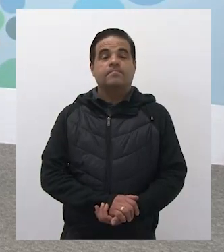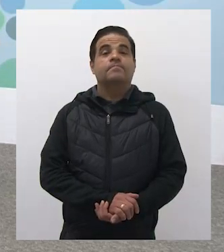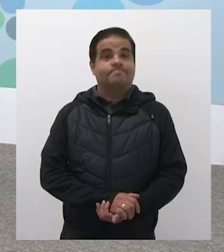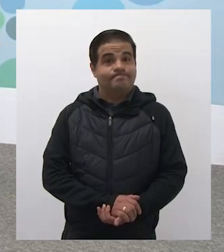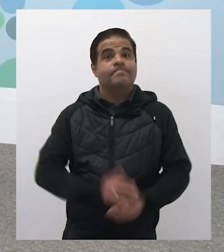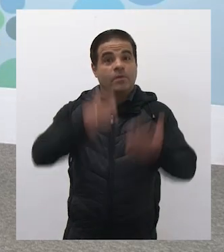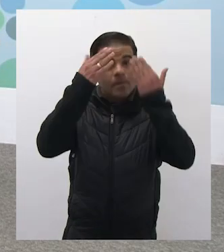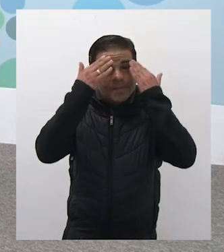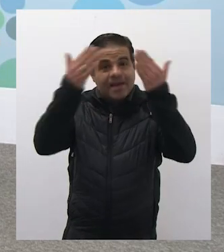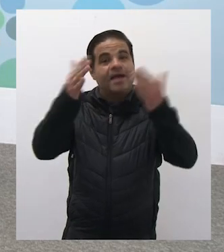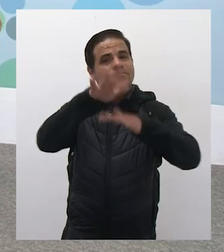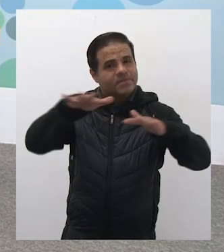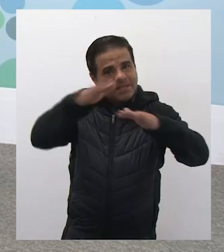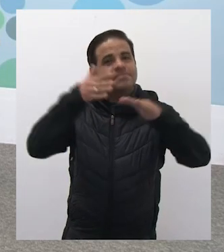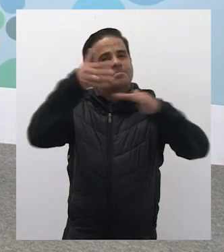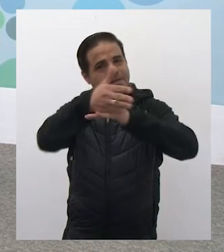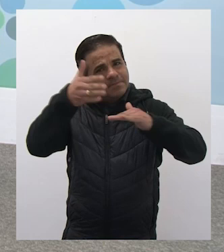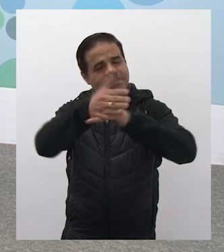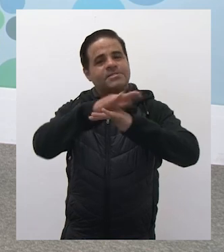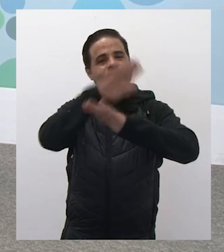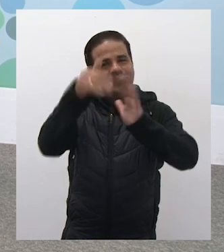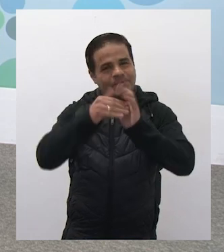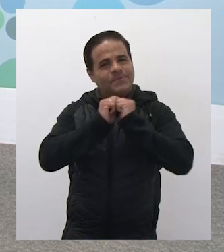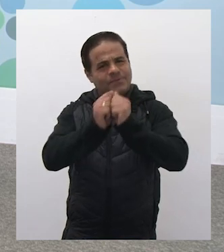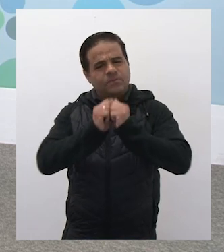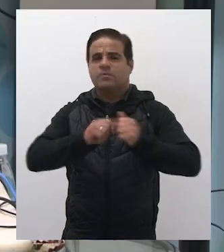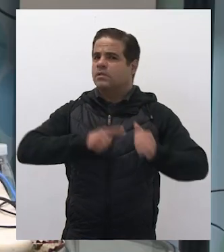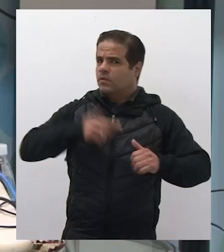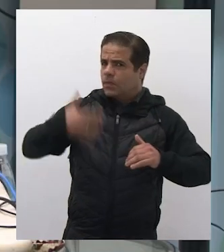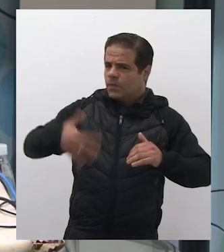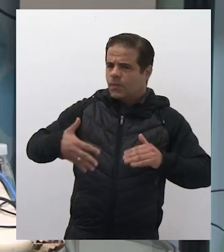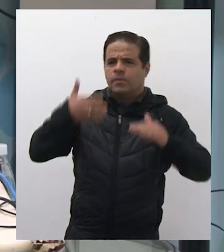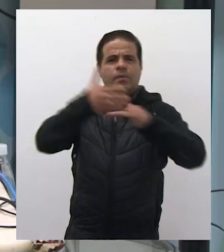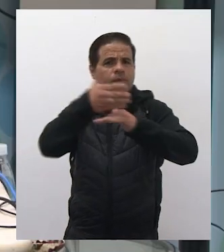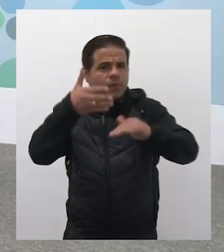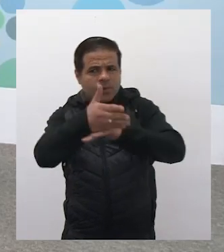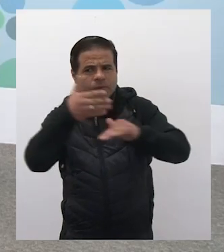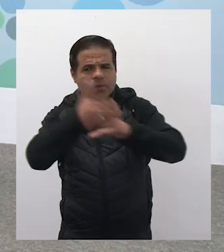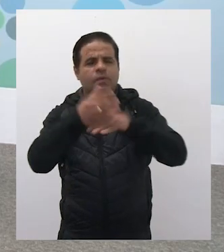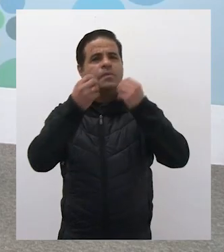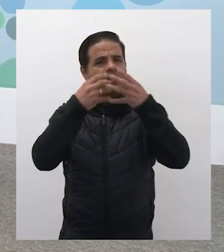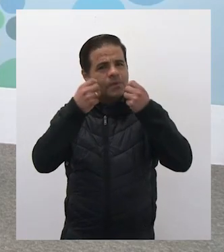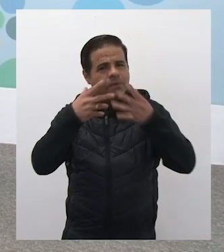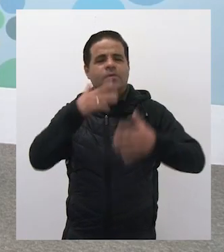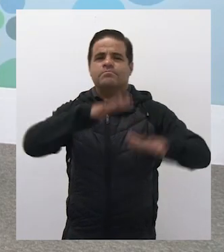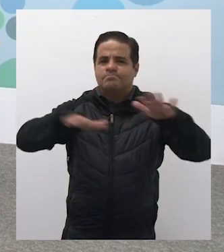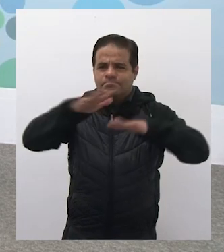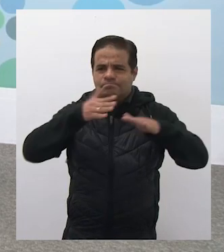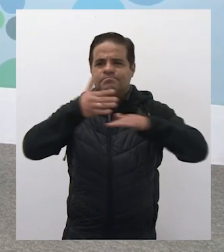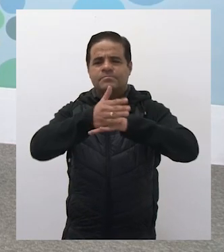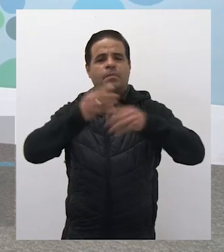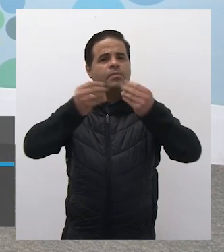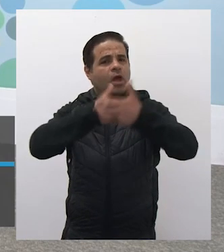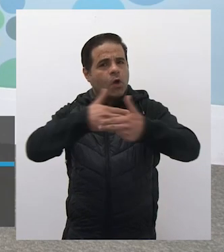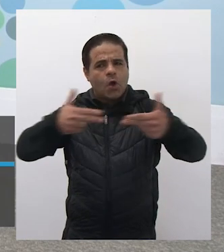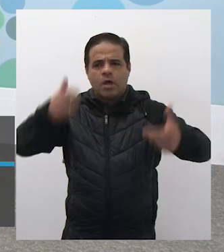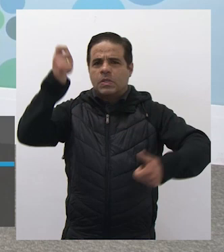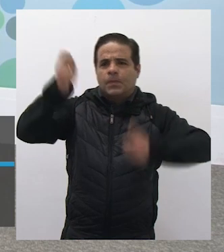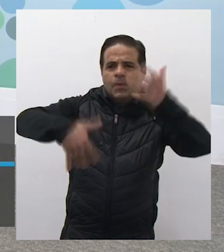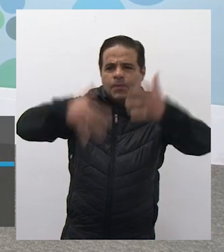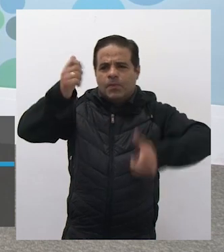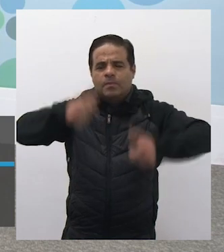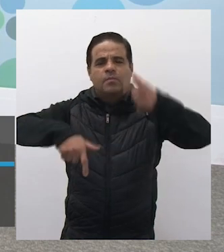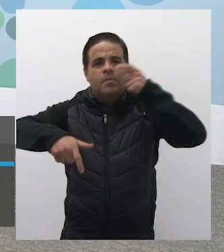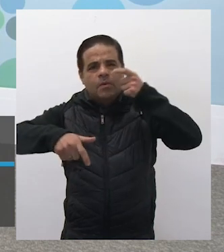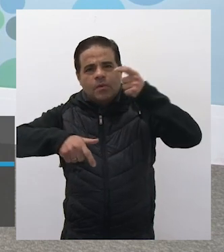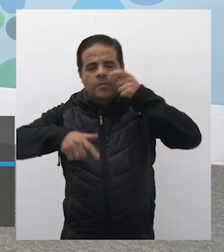Obrigada pela participação de vocês aqui. Teve bastante participação, né, Rô? Teve, eu estava olhando aqui muita coisa, né?